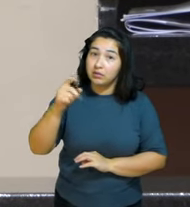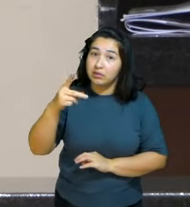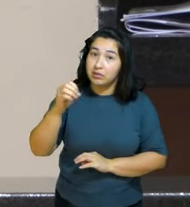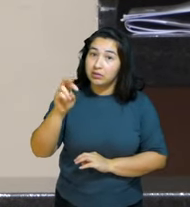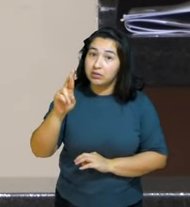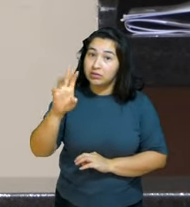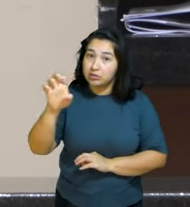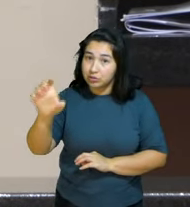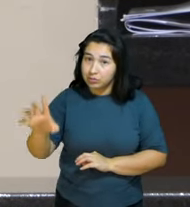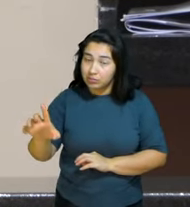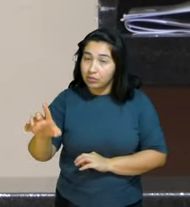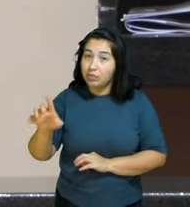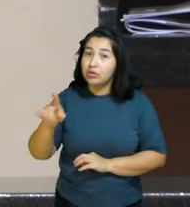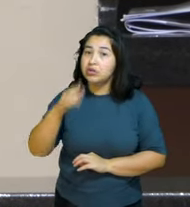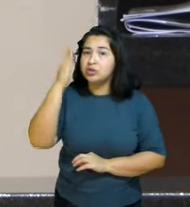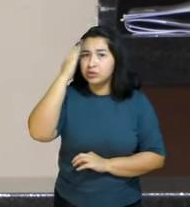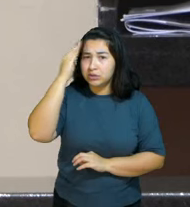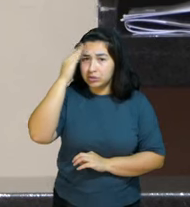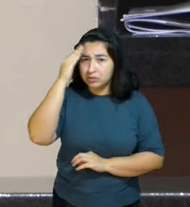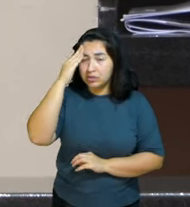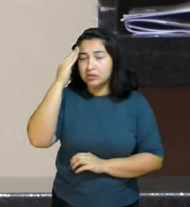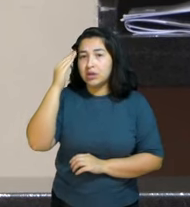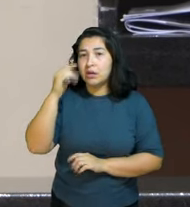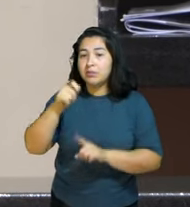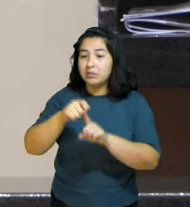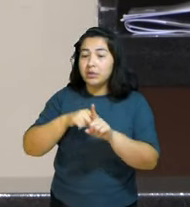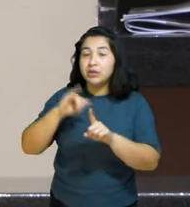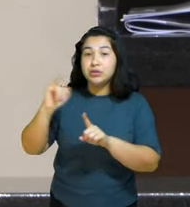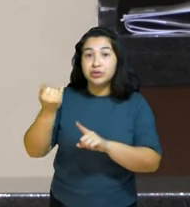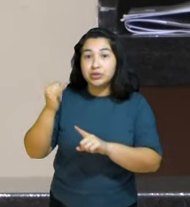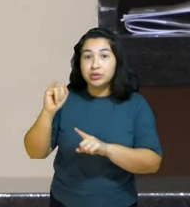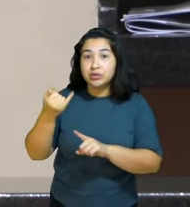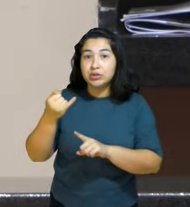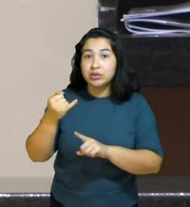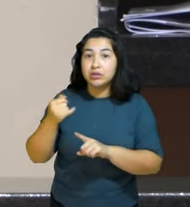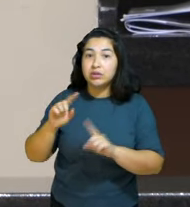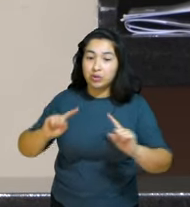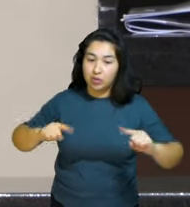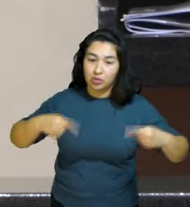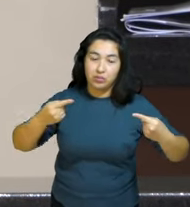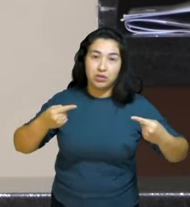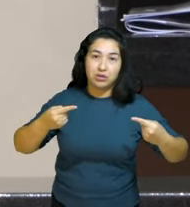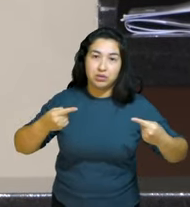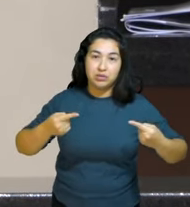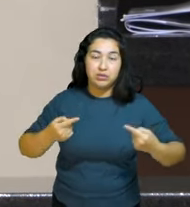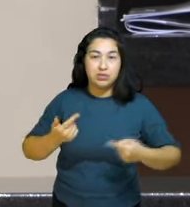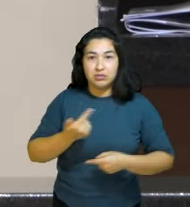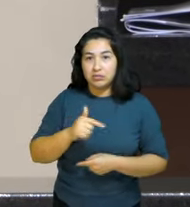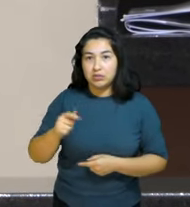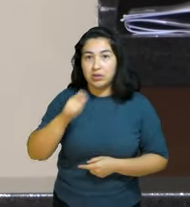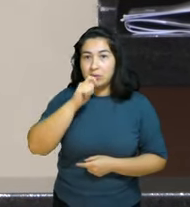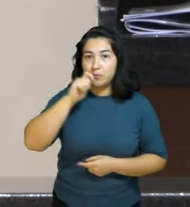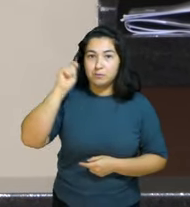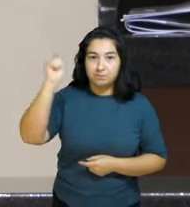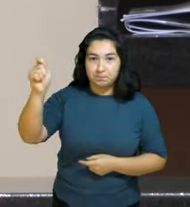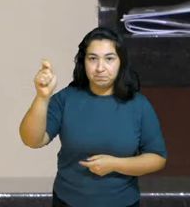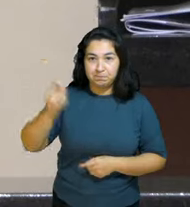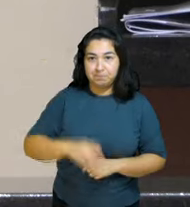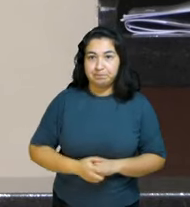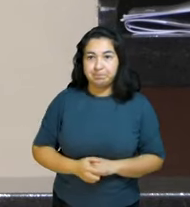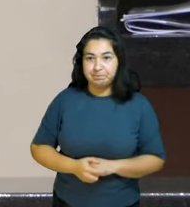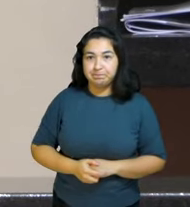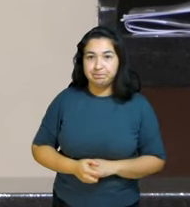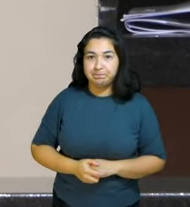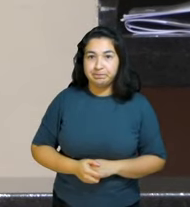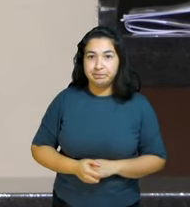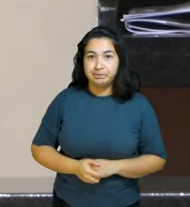uma competição internacional, e mesmo assim a competição ocorreu e não teve árbitros. Mantendo a nossa dinâmica de fazer